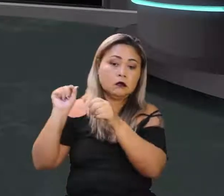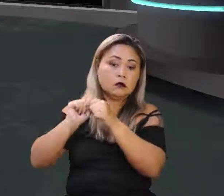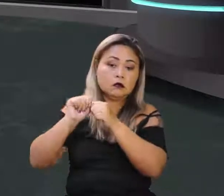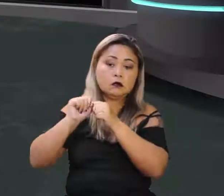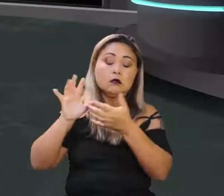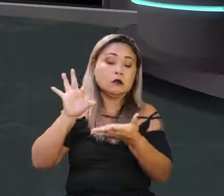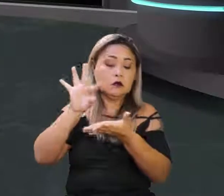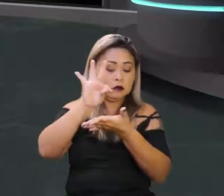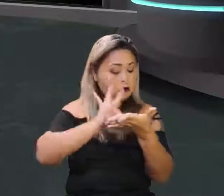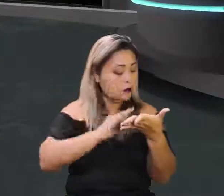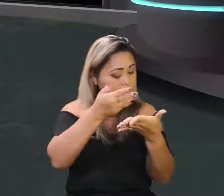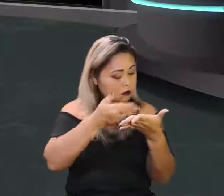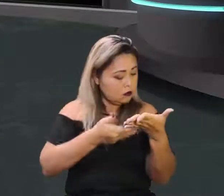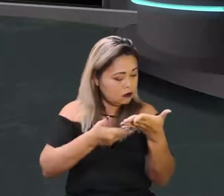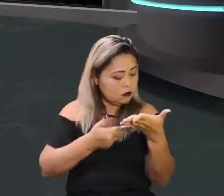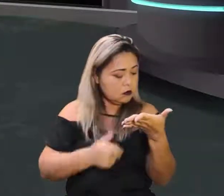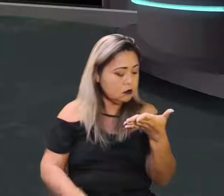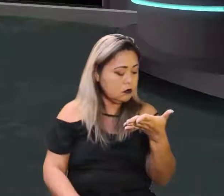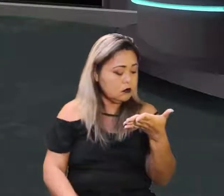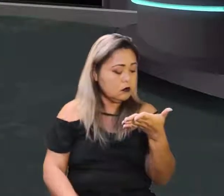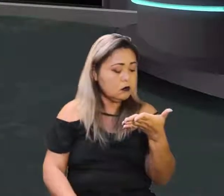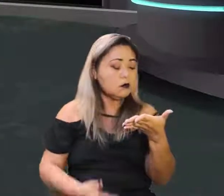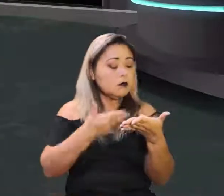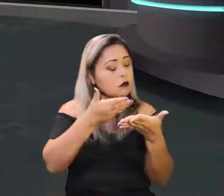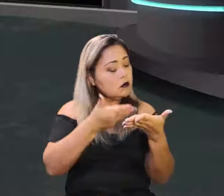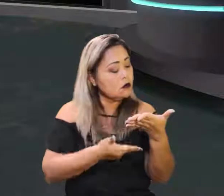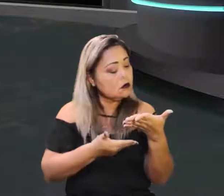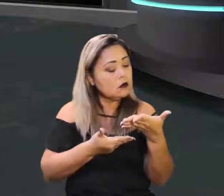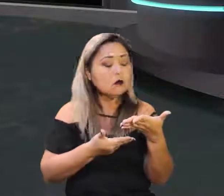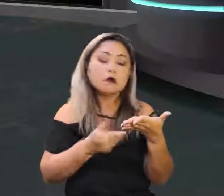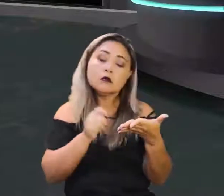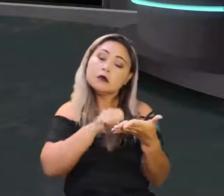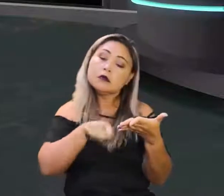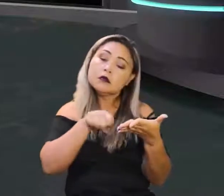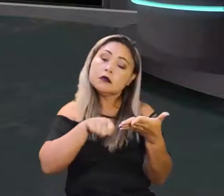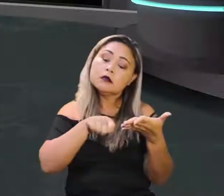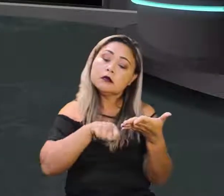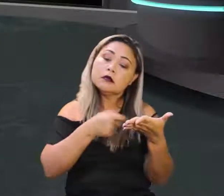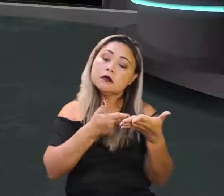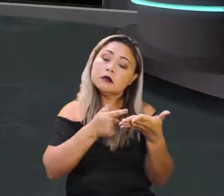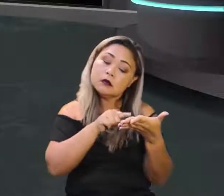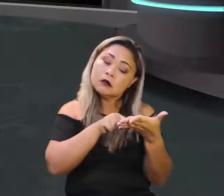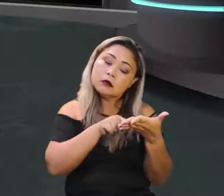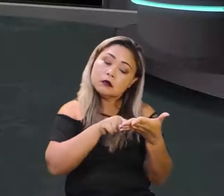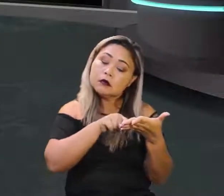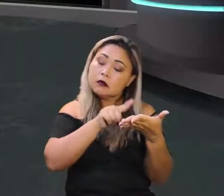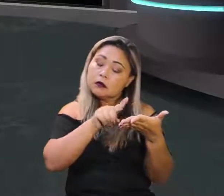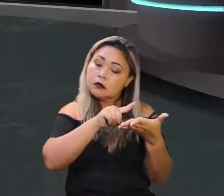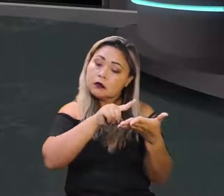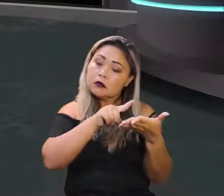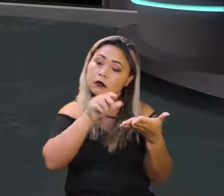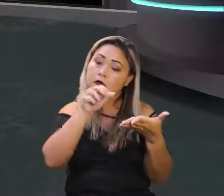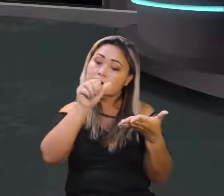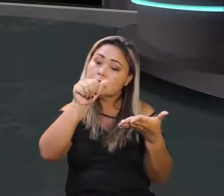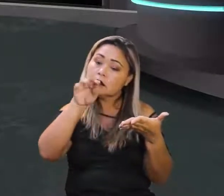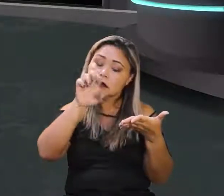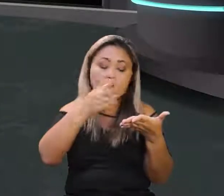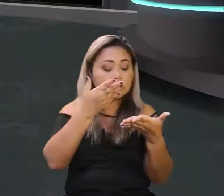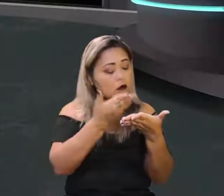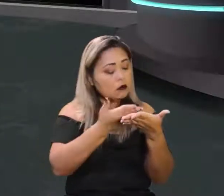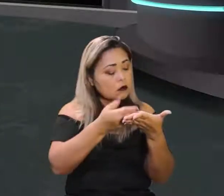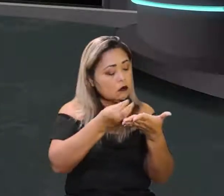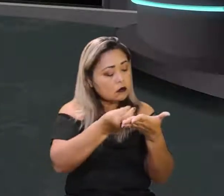um texto, né? De uma peça teatral, um texto escrito, no qual os atores vão